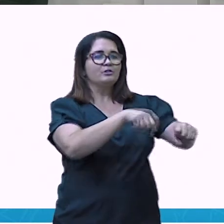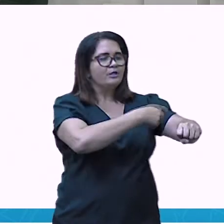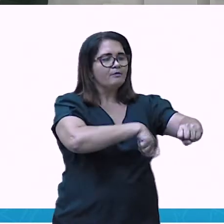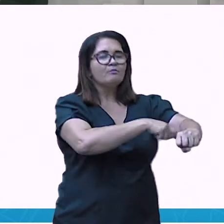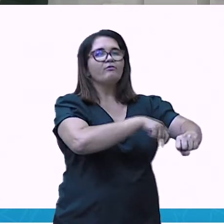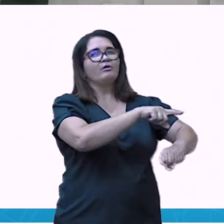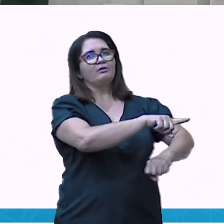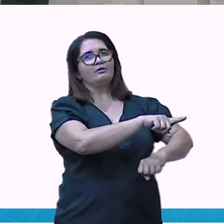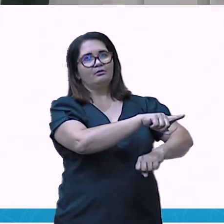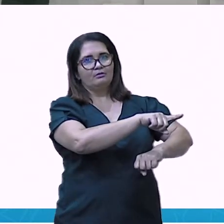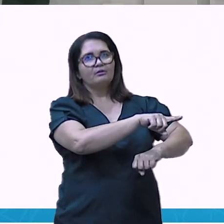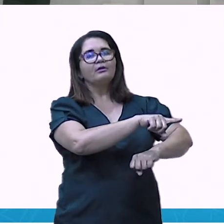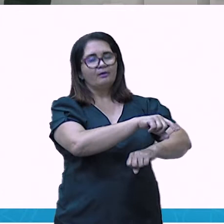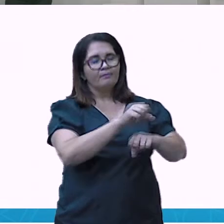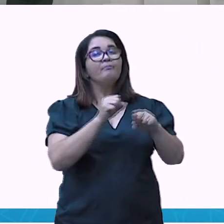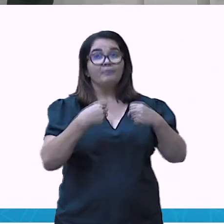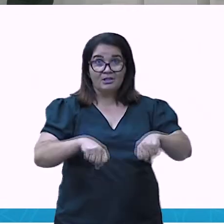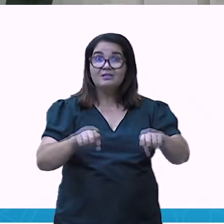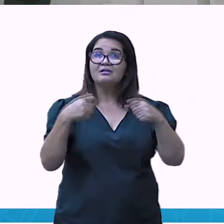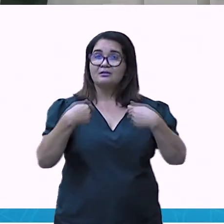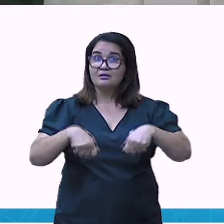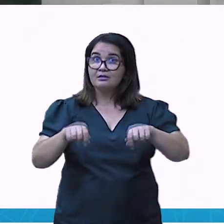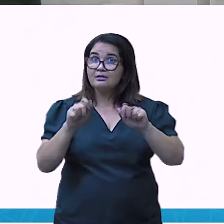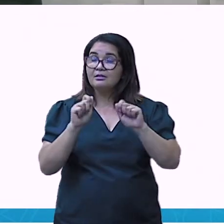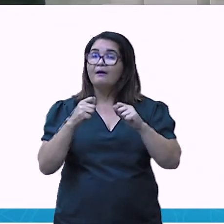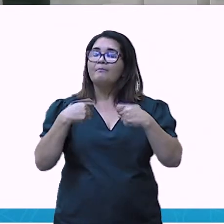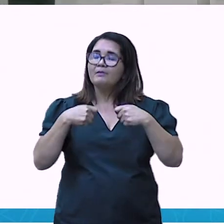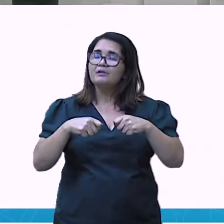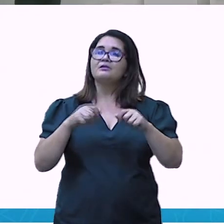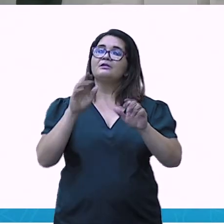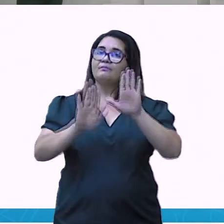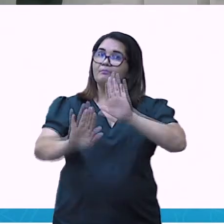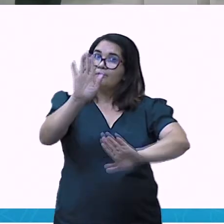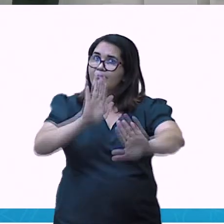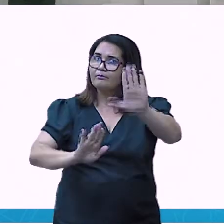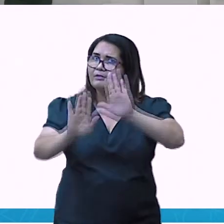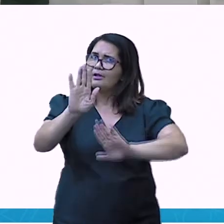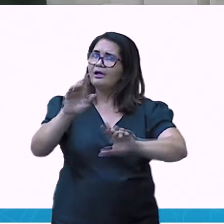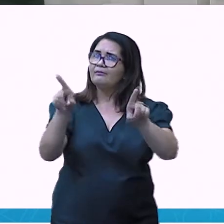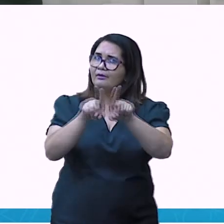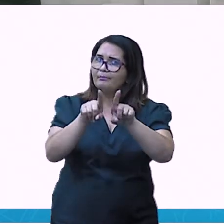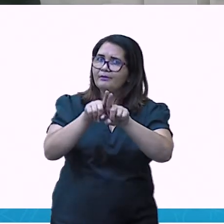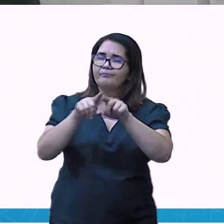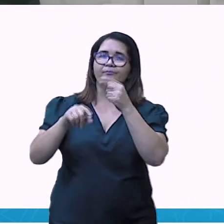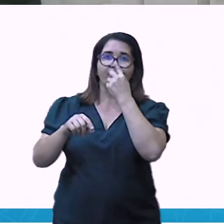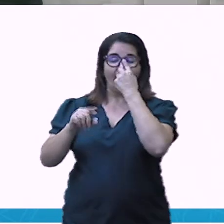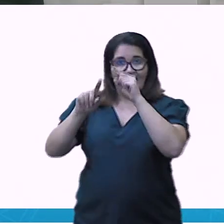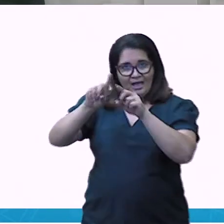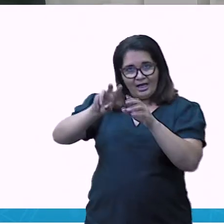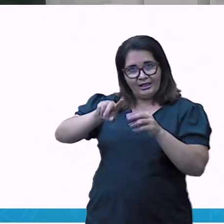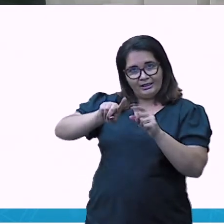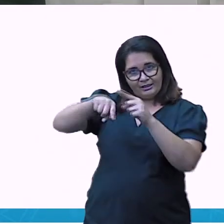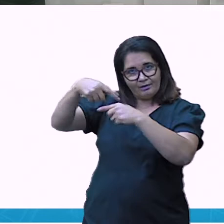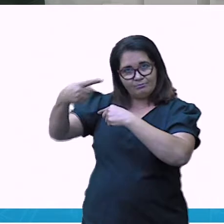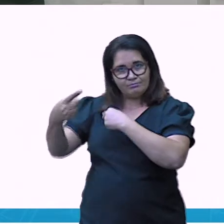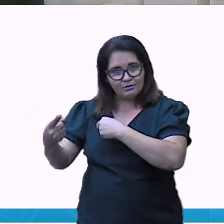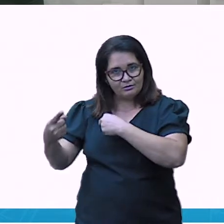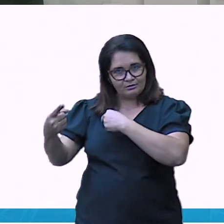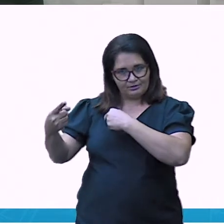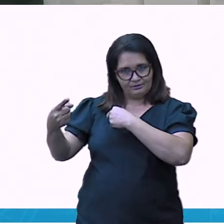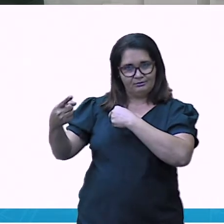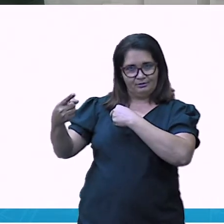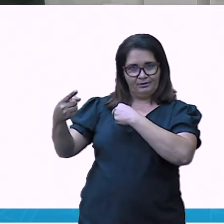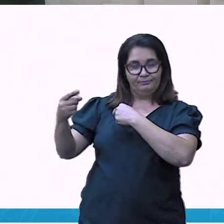um incêndio na sua residência. Já na segunda imagem, nós temos vários acidentes.